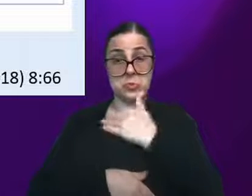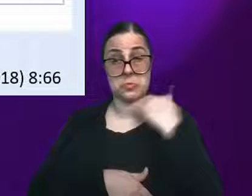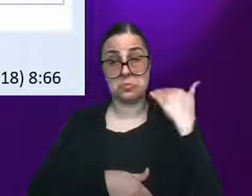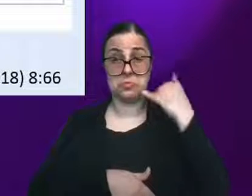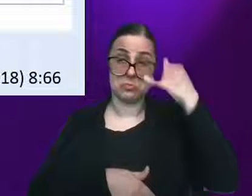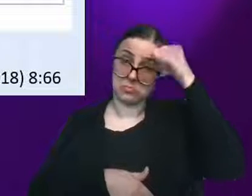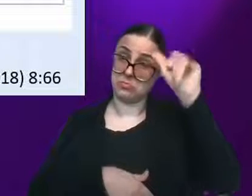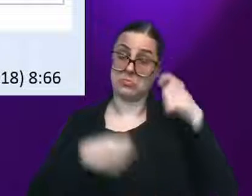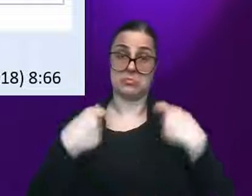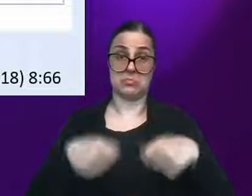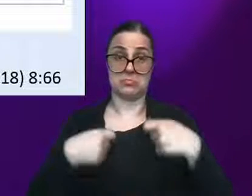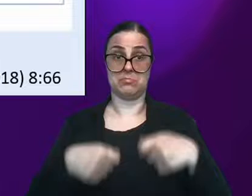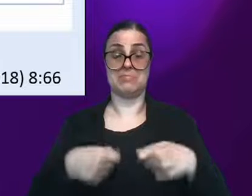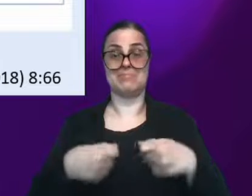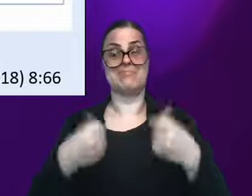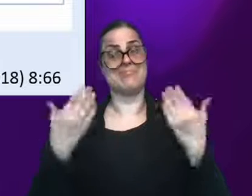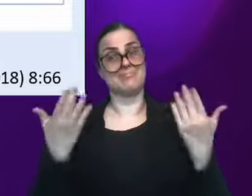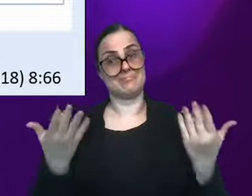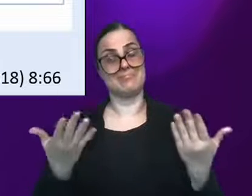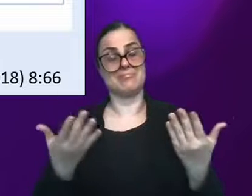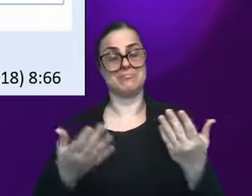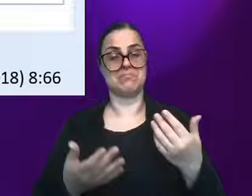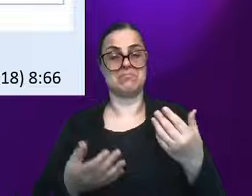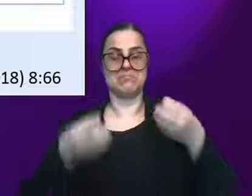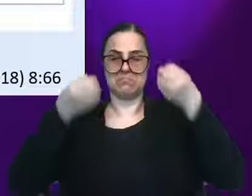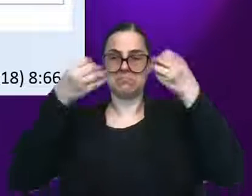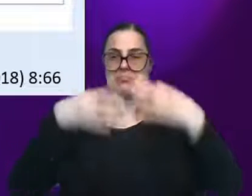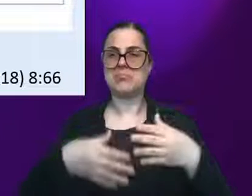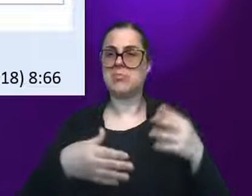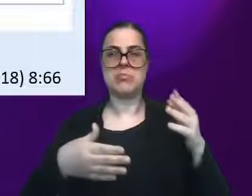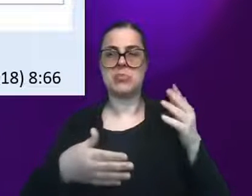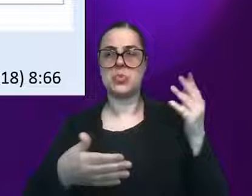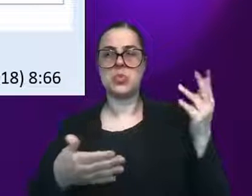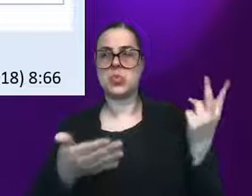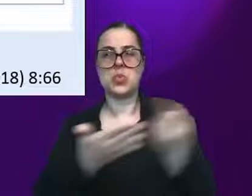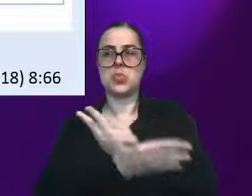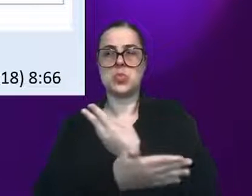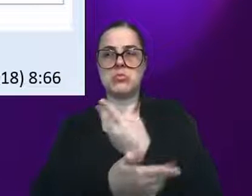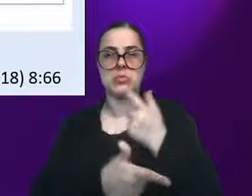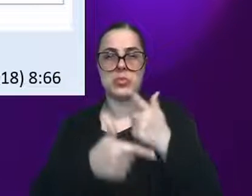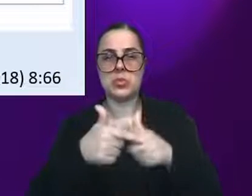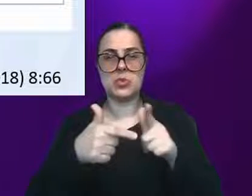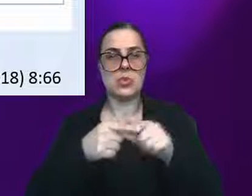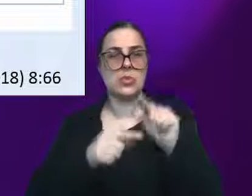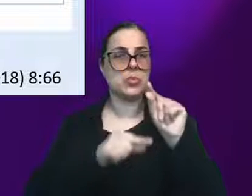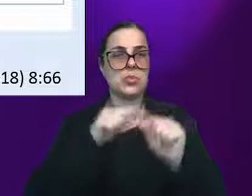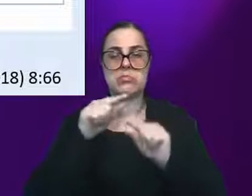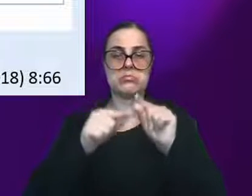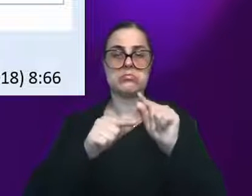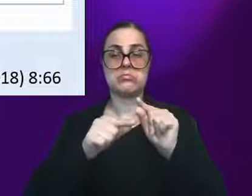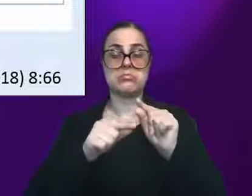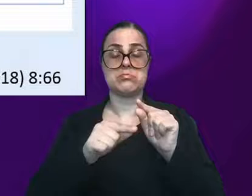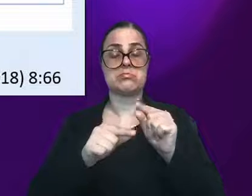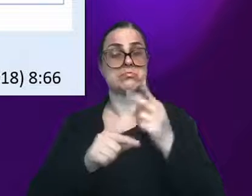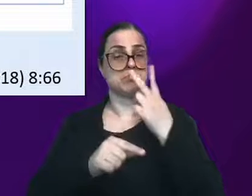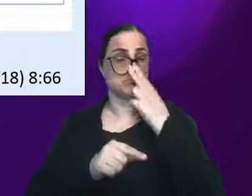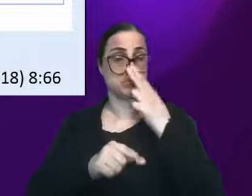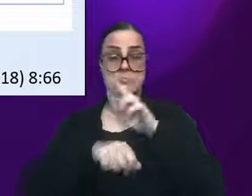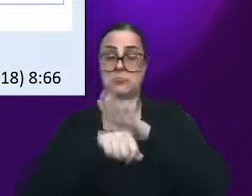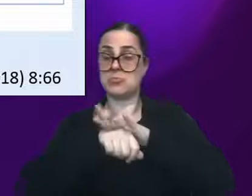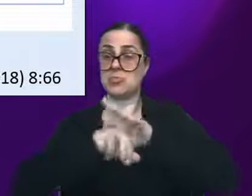eu falei, aqui são as causas, né? Quer dizer, o overload causa uma série de